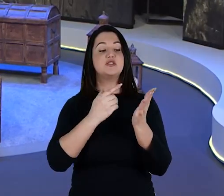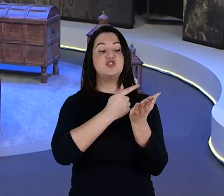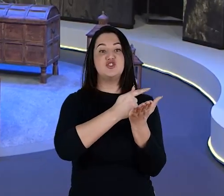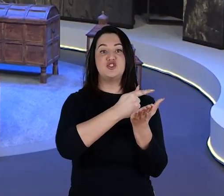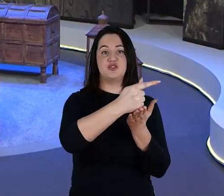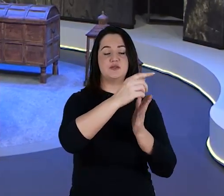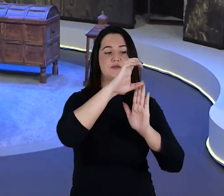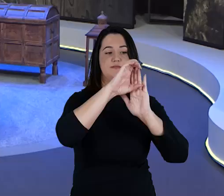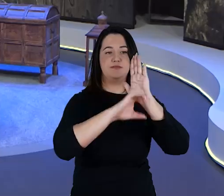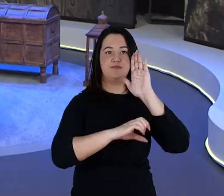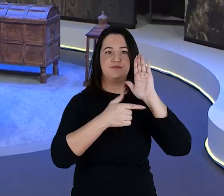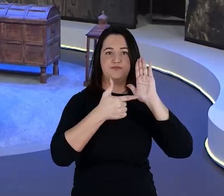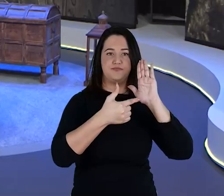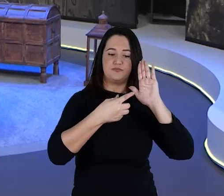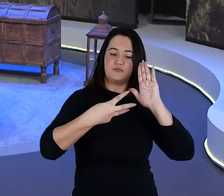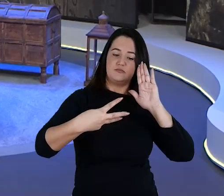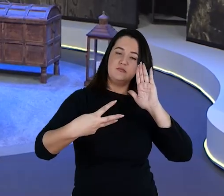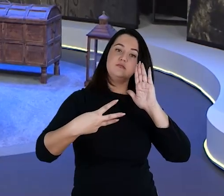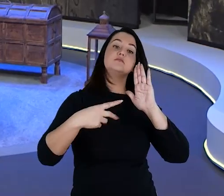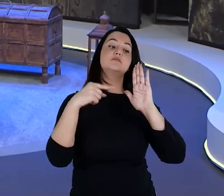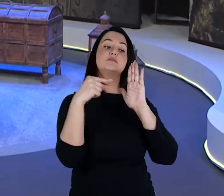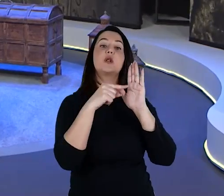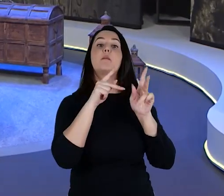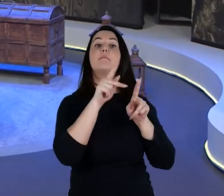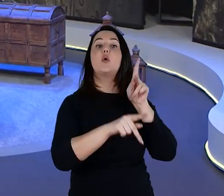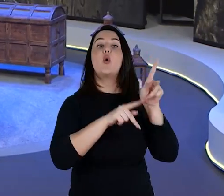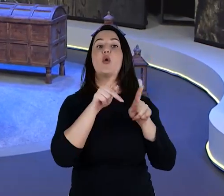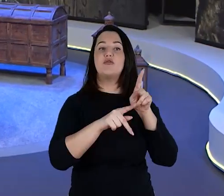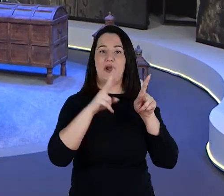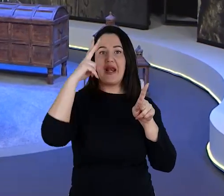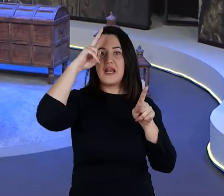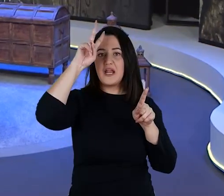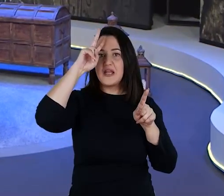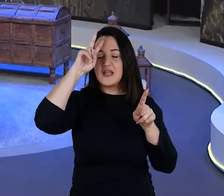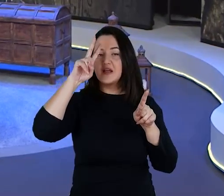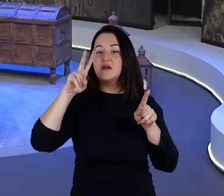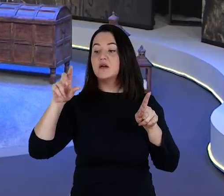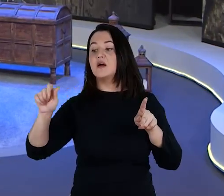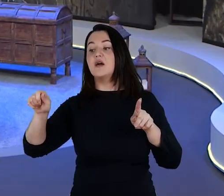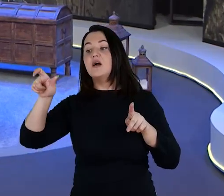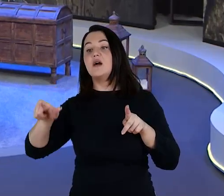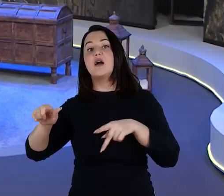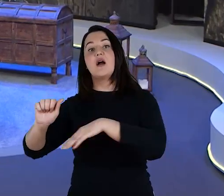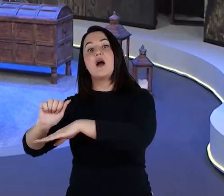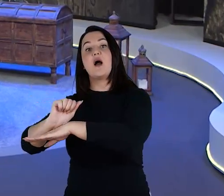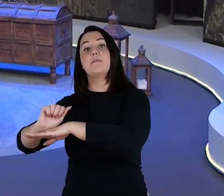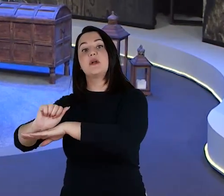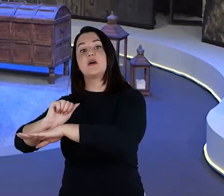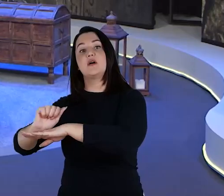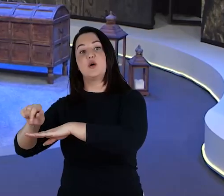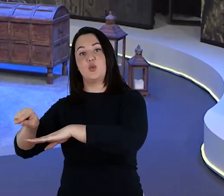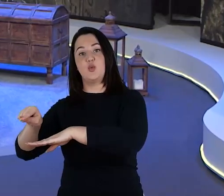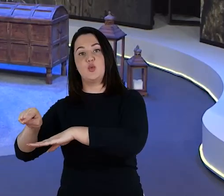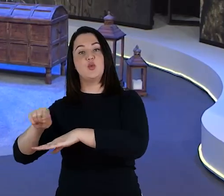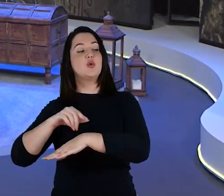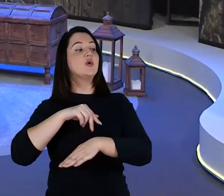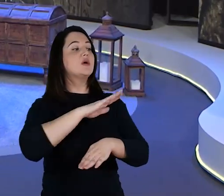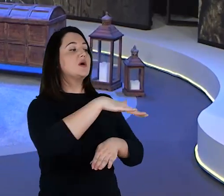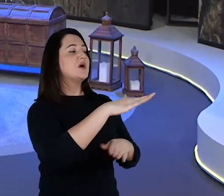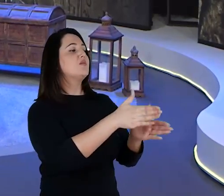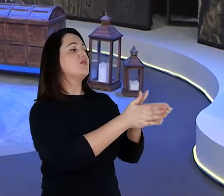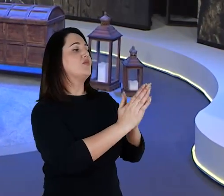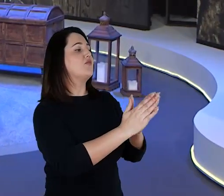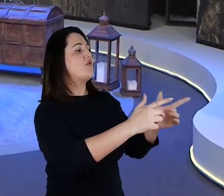capítulo 23, esse povo aparece negociando com Abraão, como eu disse, uma cara propriedade onde